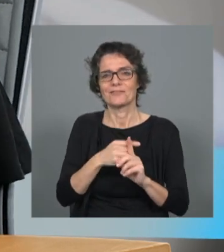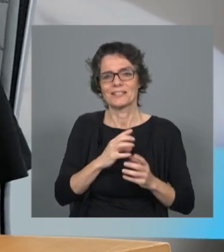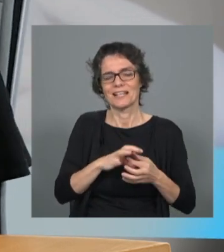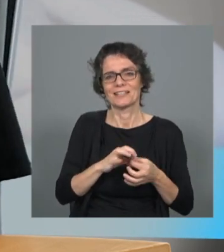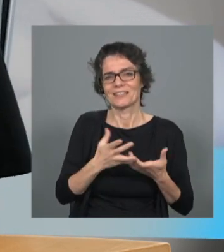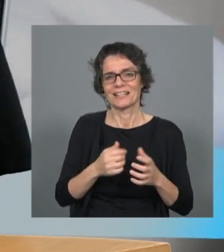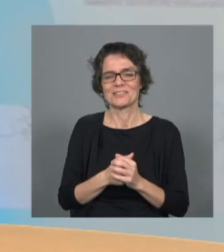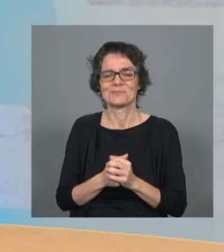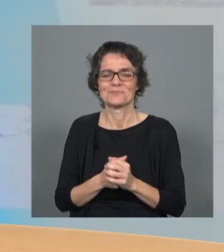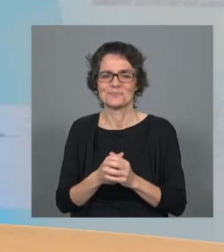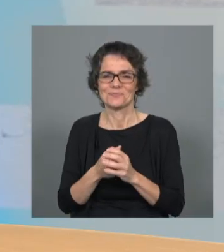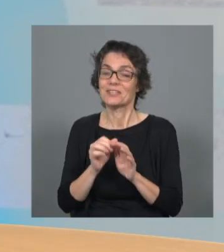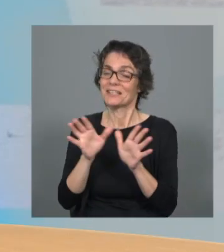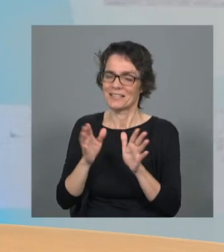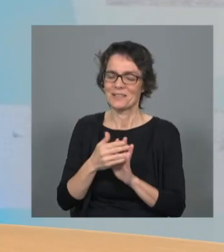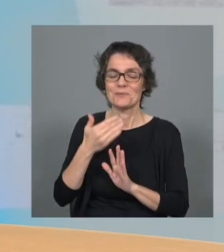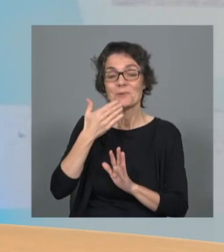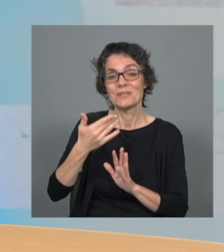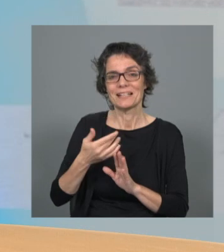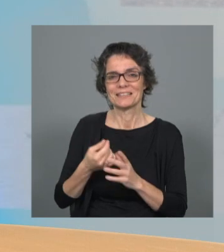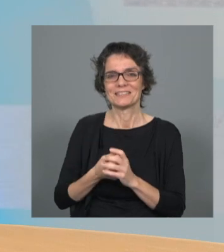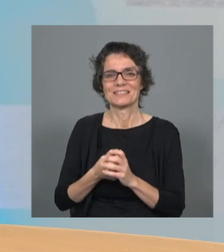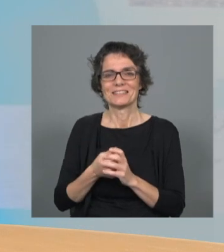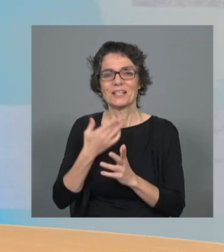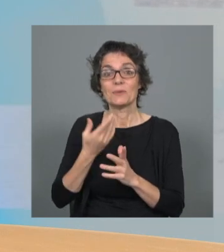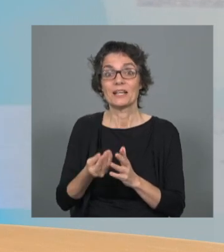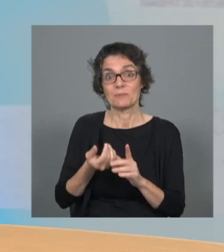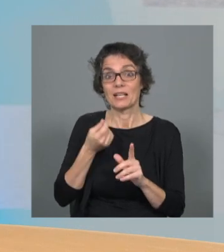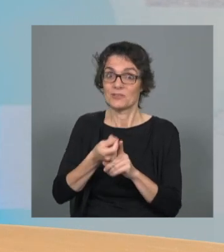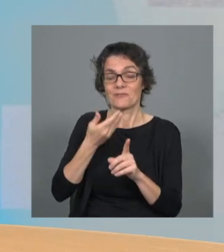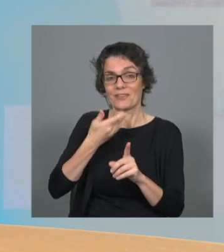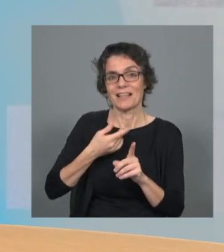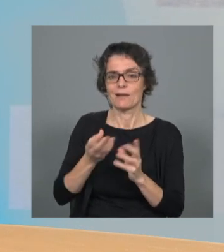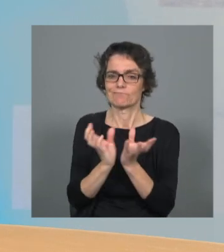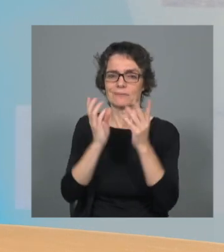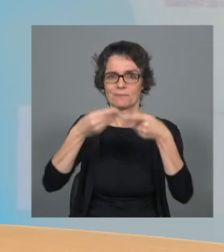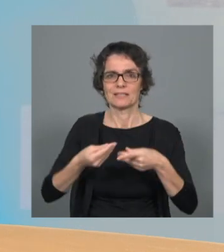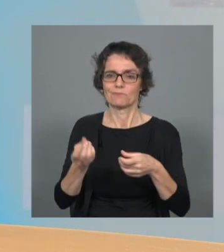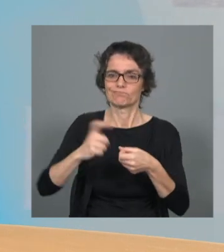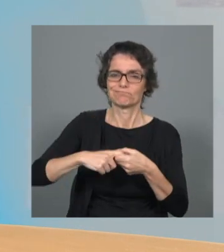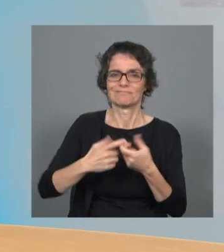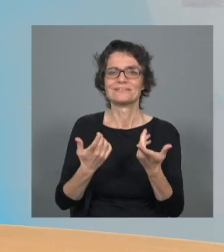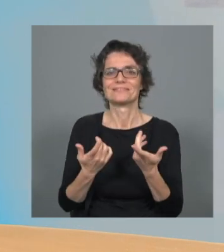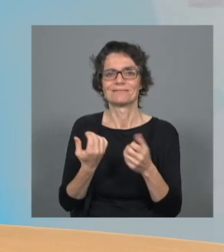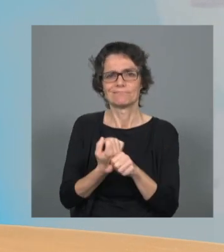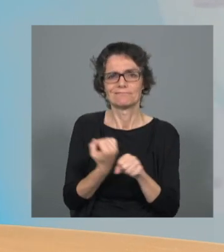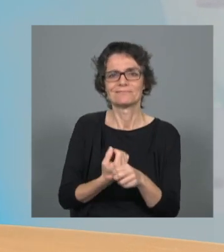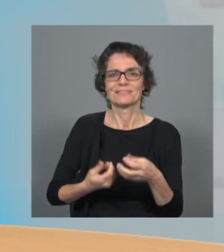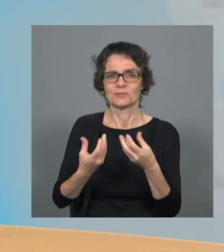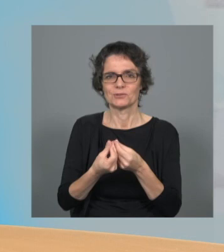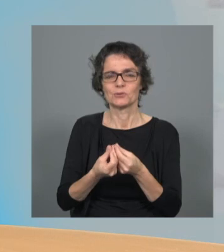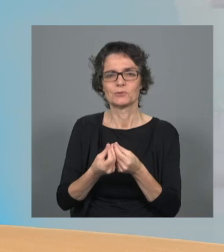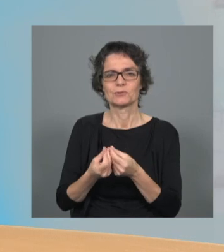nenhuma. Muito obrigado, Frei Fabrício, e fica o desafio para nos inscrevermos nesta plataforma de ação que o